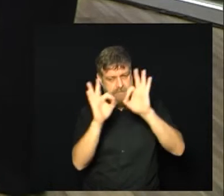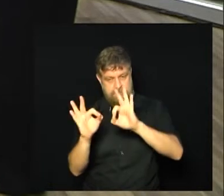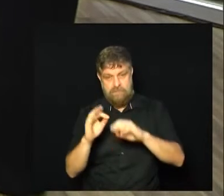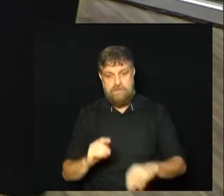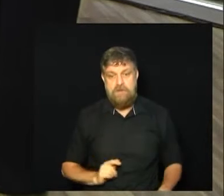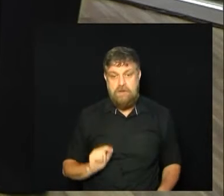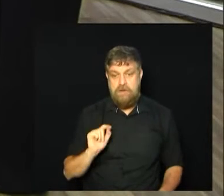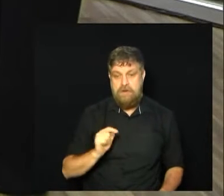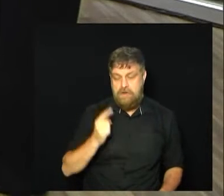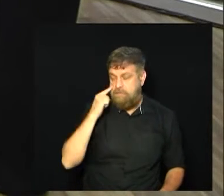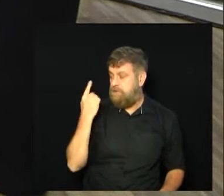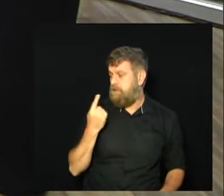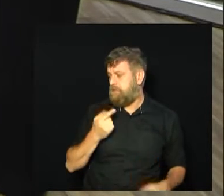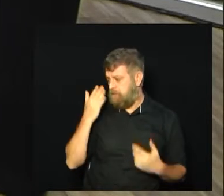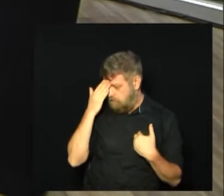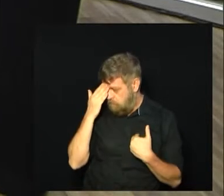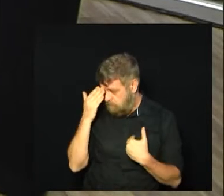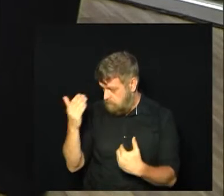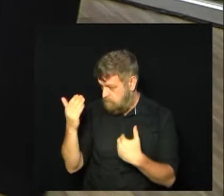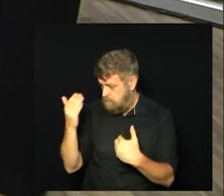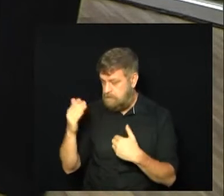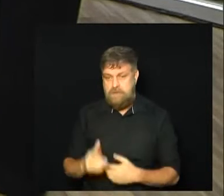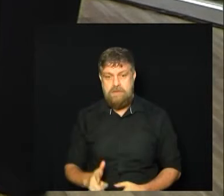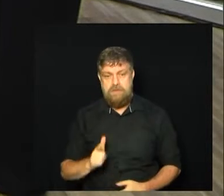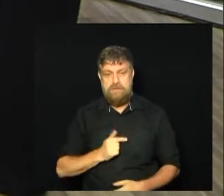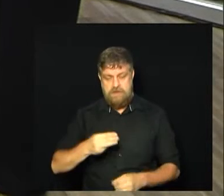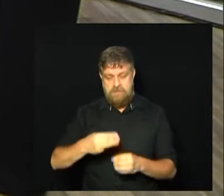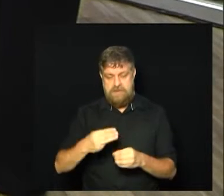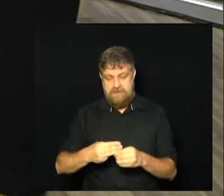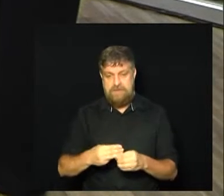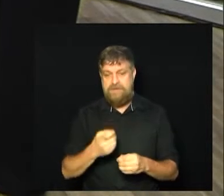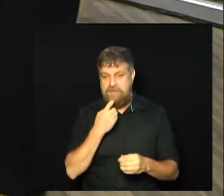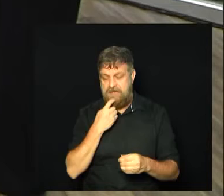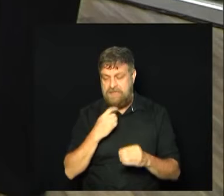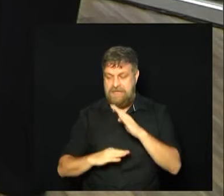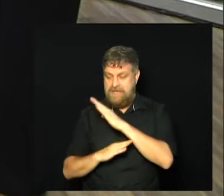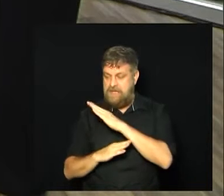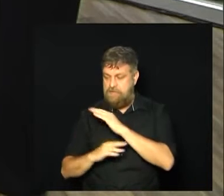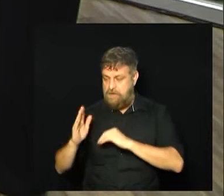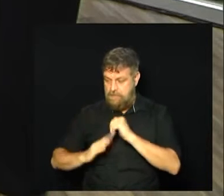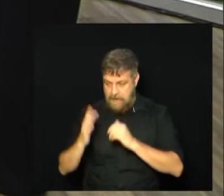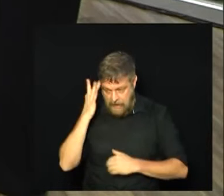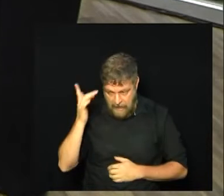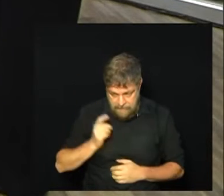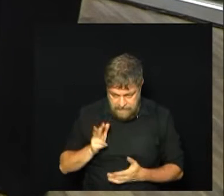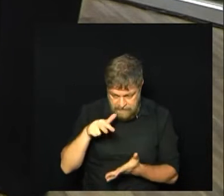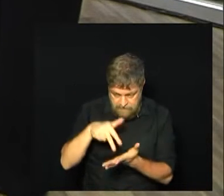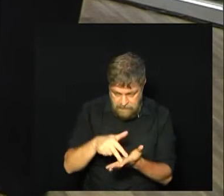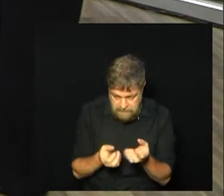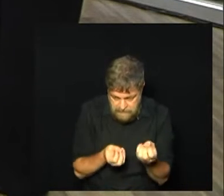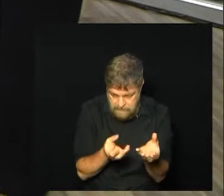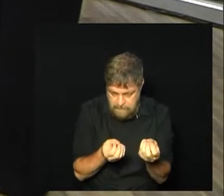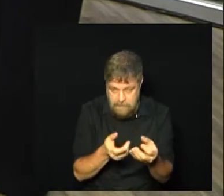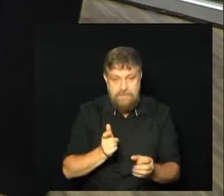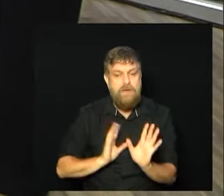Campinas. Mirna Abreu, muito obrigado pelas notícias da Metrópole de Campinas, do Legislativo. Volta amanhã com mais informações? Amanhã a gente